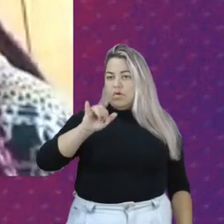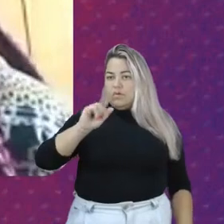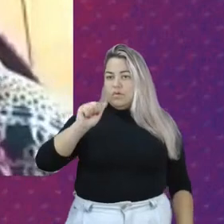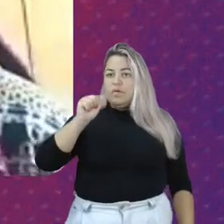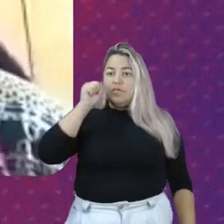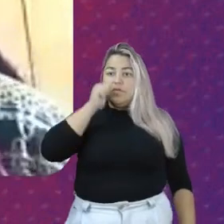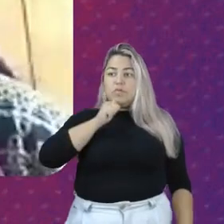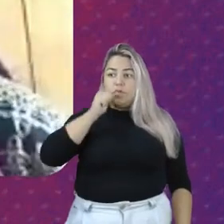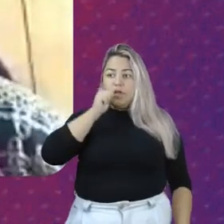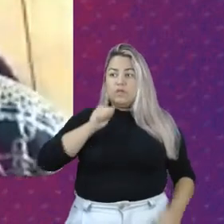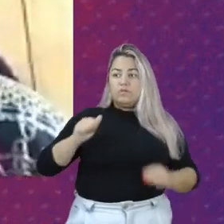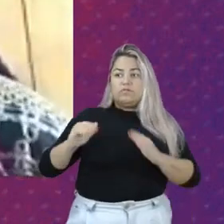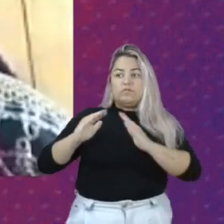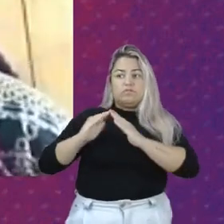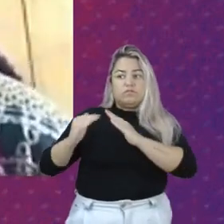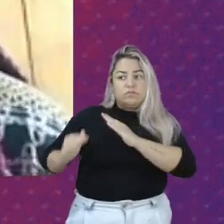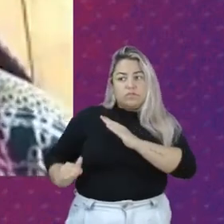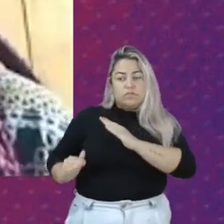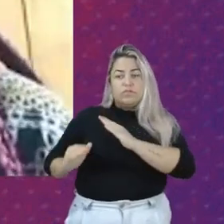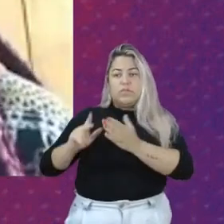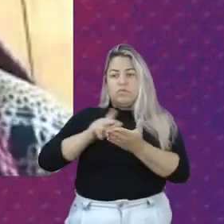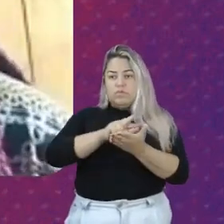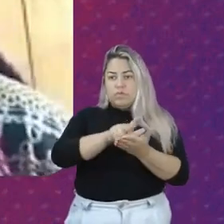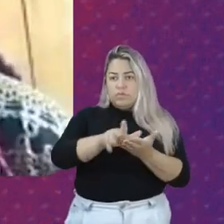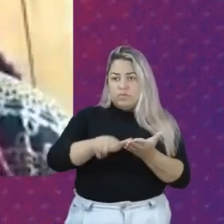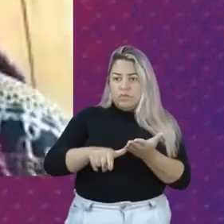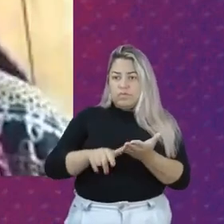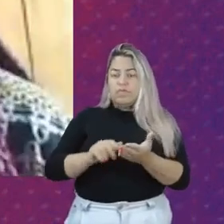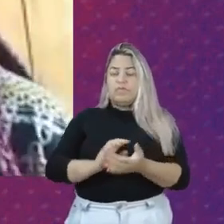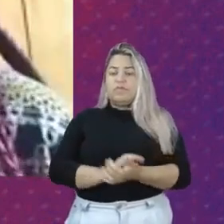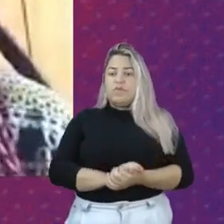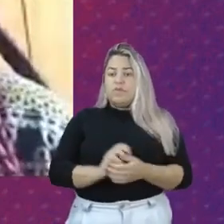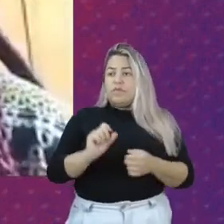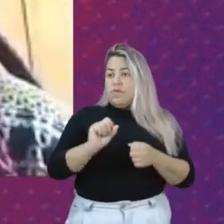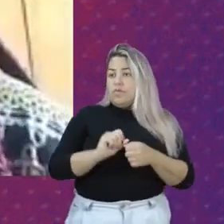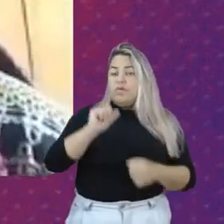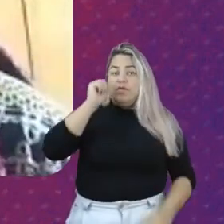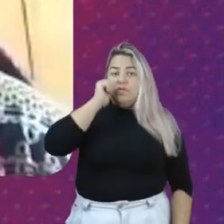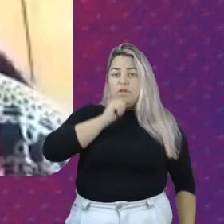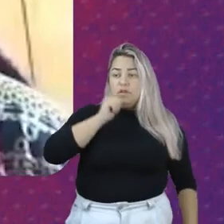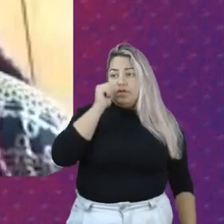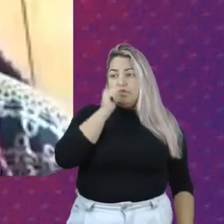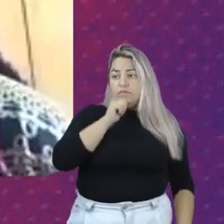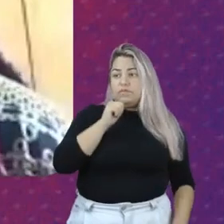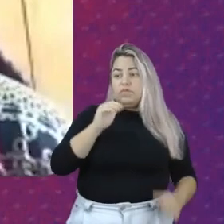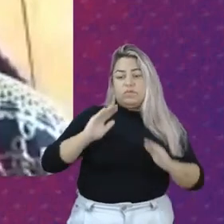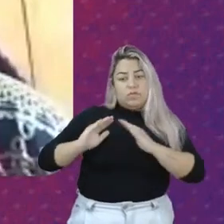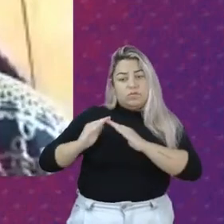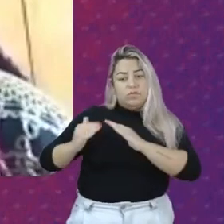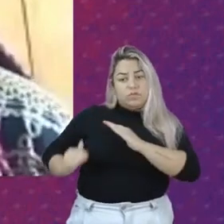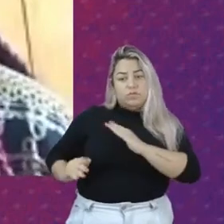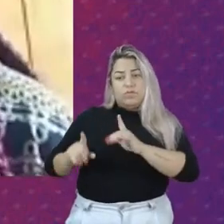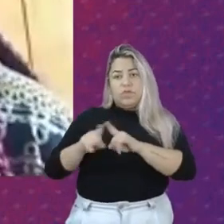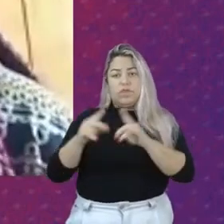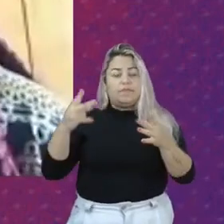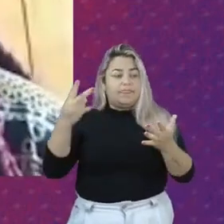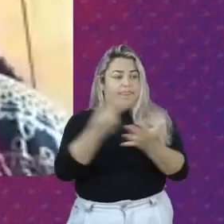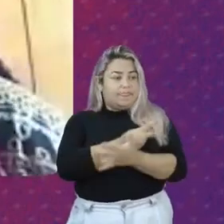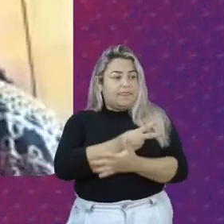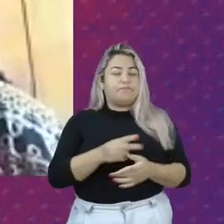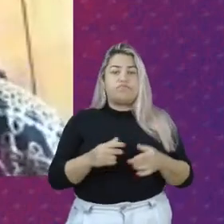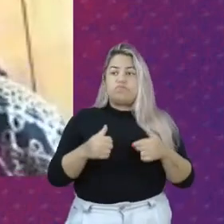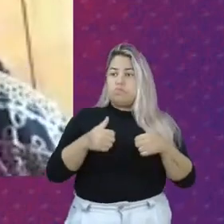de Favela, que é um compilado de uma série de produções feitas por mulheres de favela, que vêm atuando, que estão